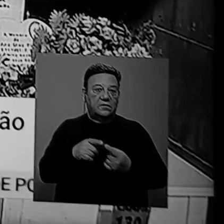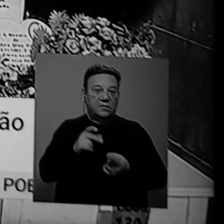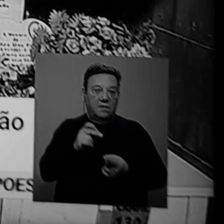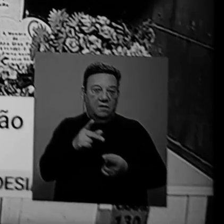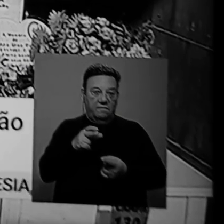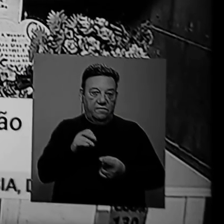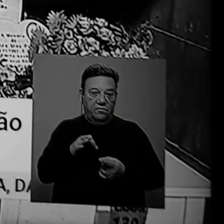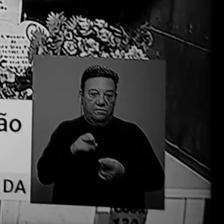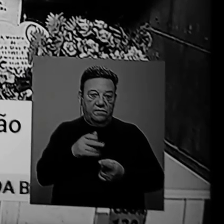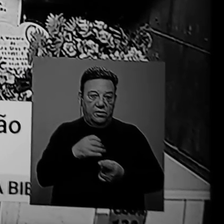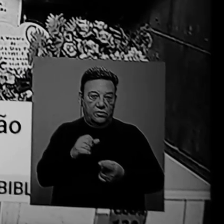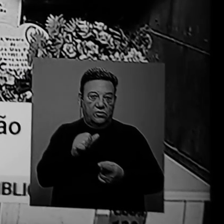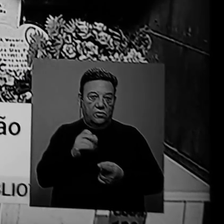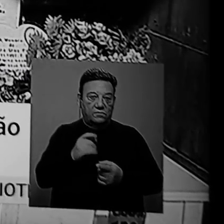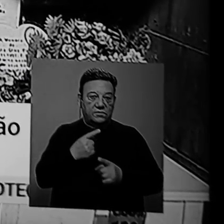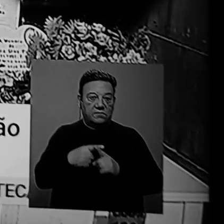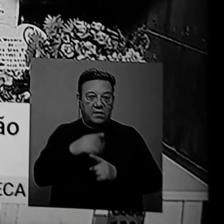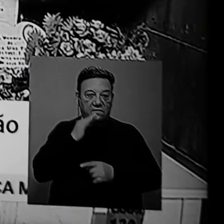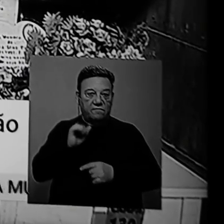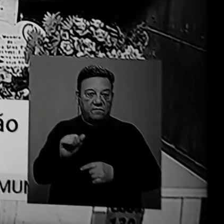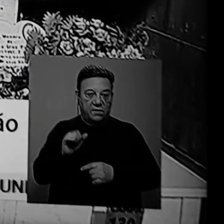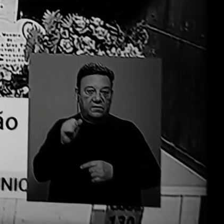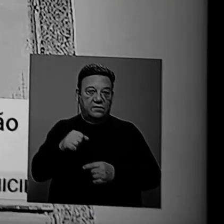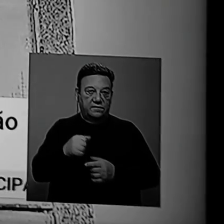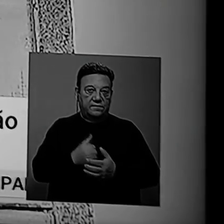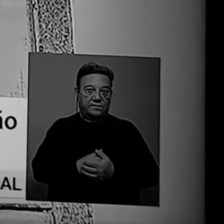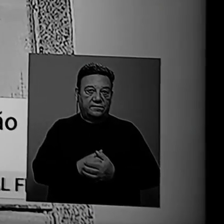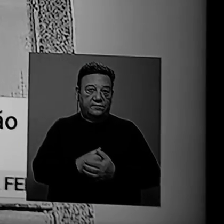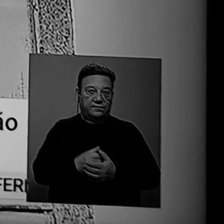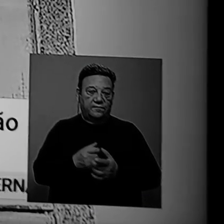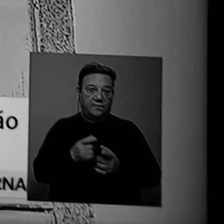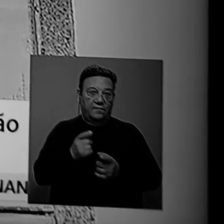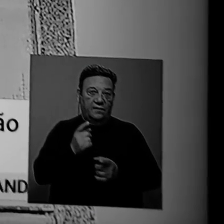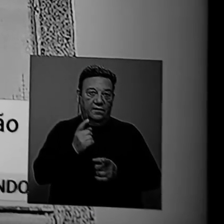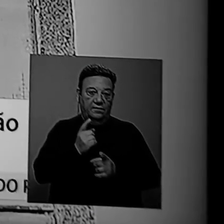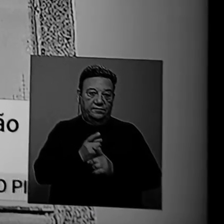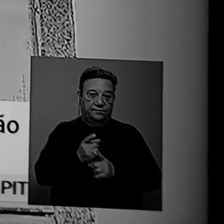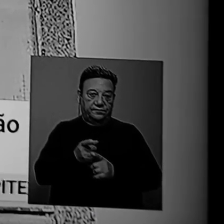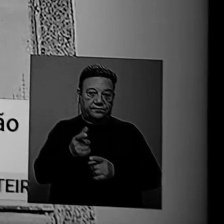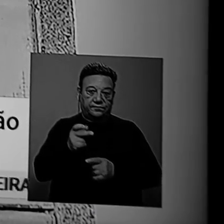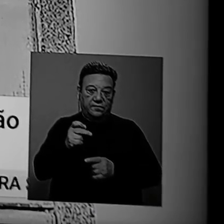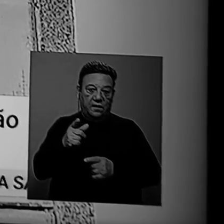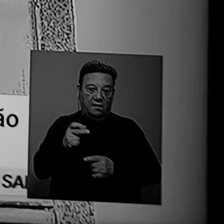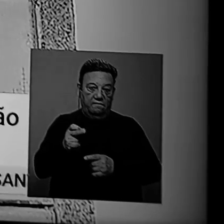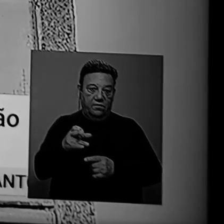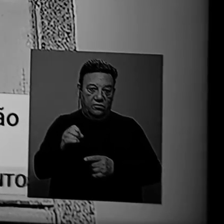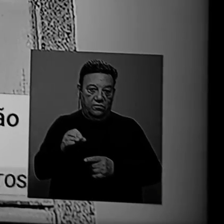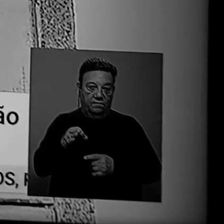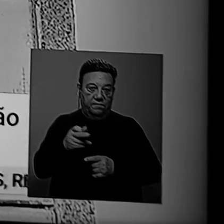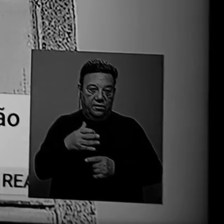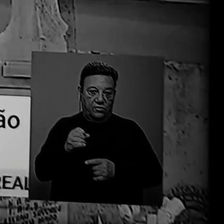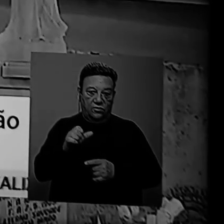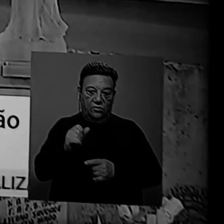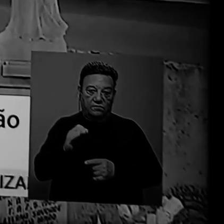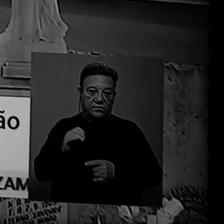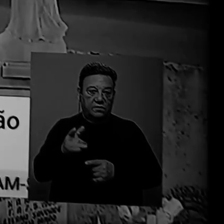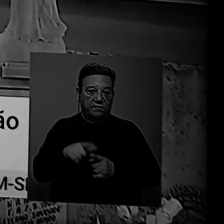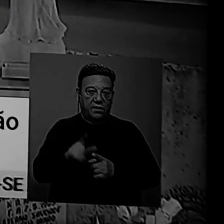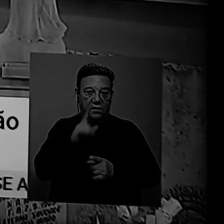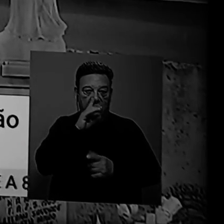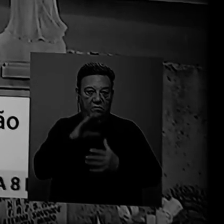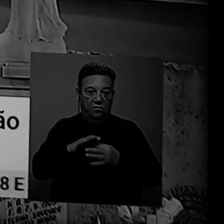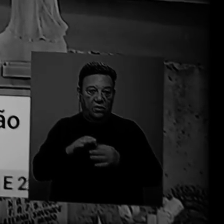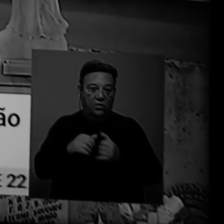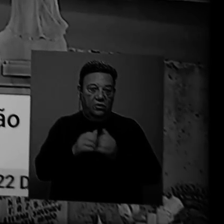de Álvaro Pedro Gomes e da sua família. Exato. Este Álvaro Pedro Gomes é, de facto, quase que também uma união